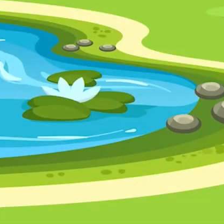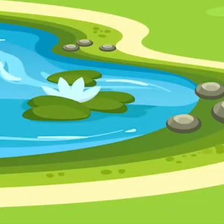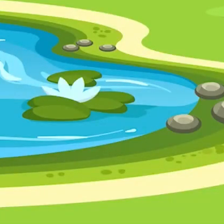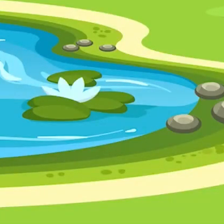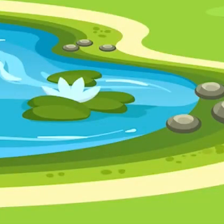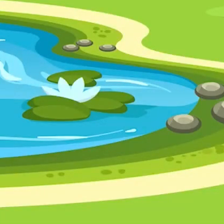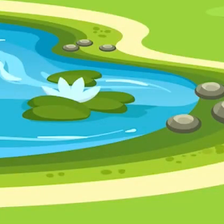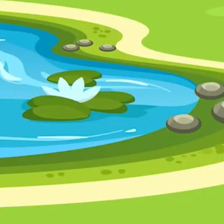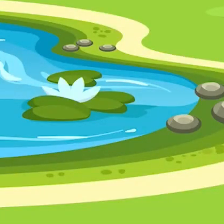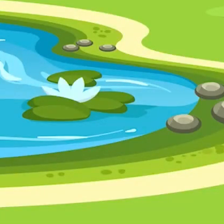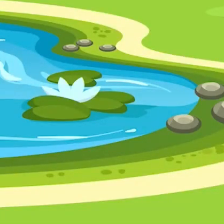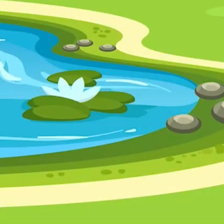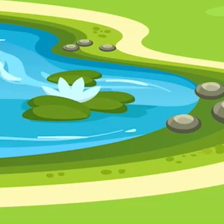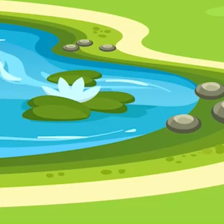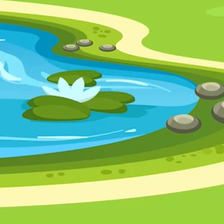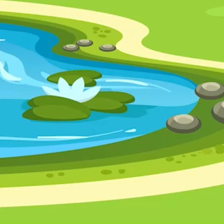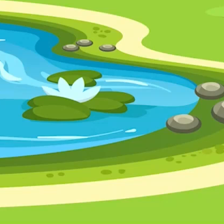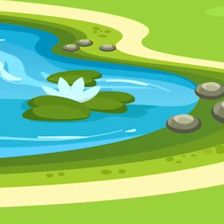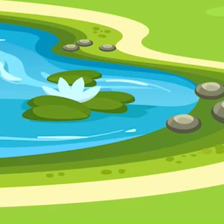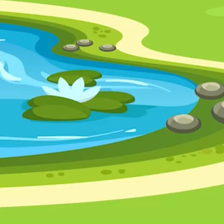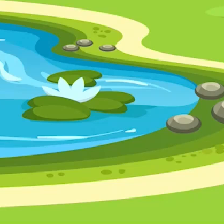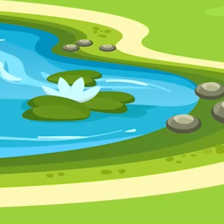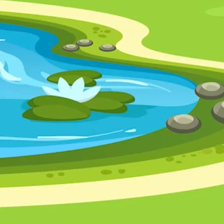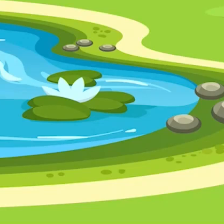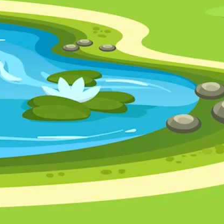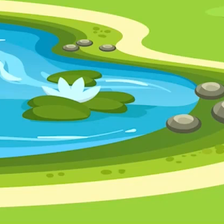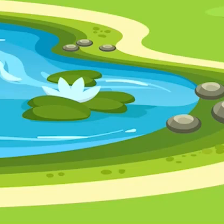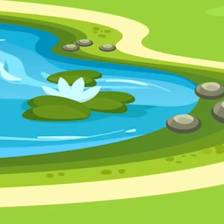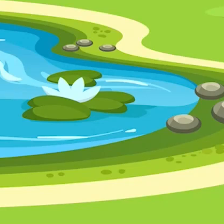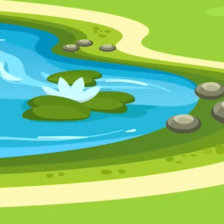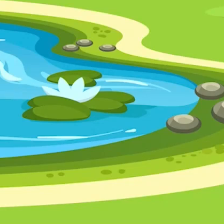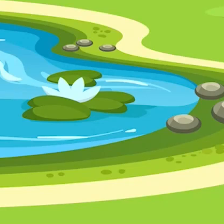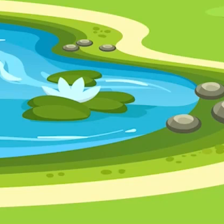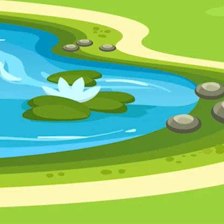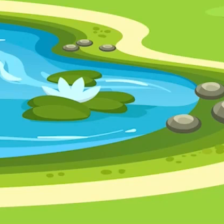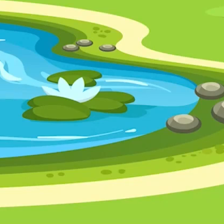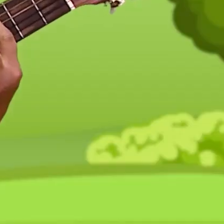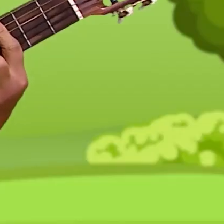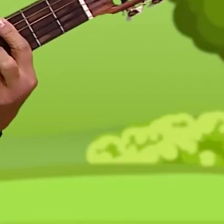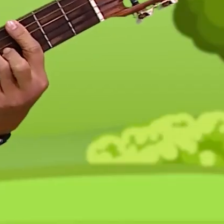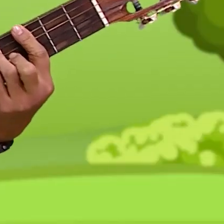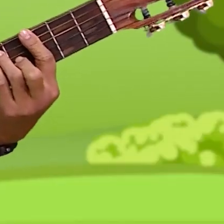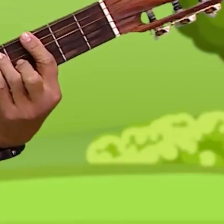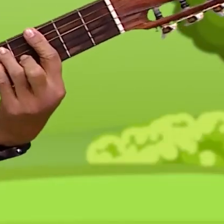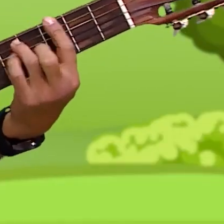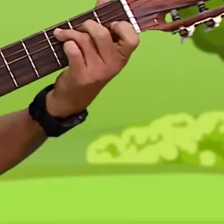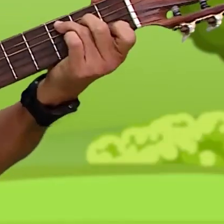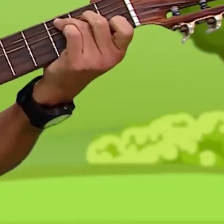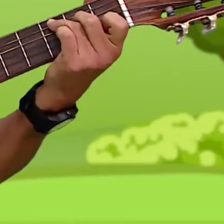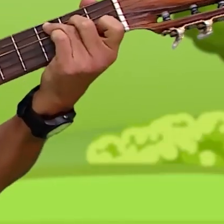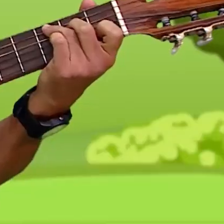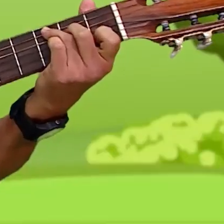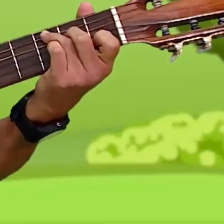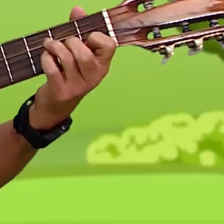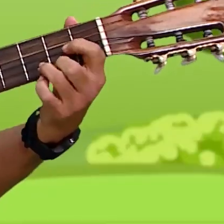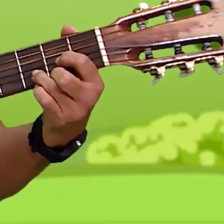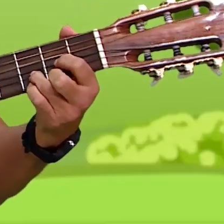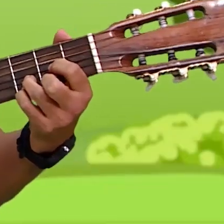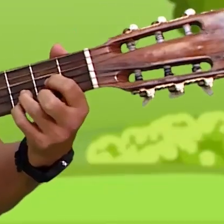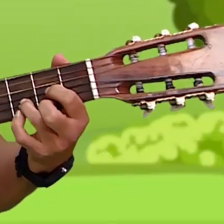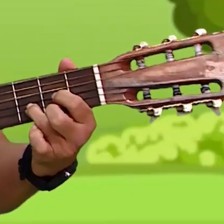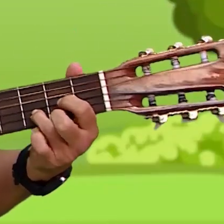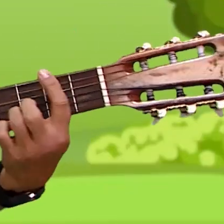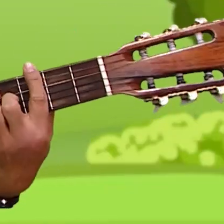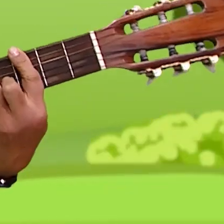companhia. Como pode um peixe vivo viver fora d'água fria? Como pode um peixe vivo